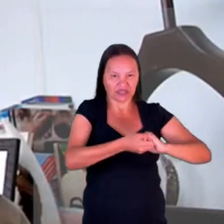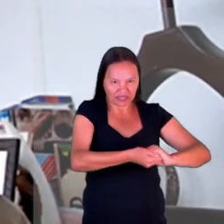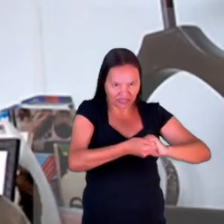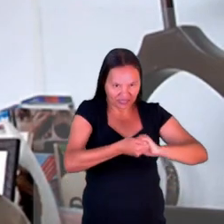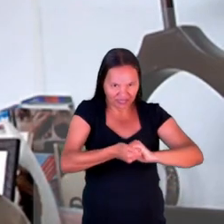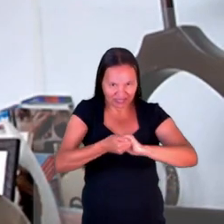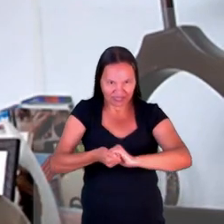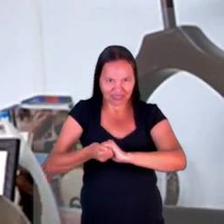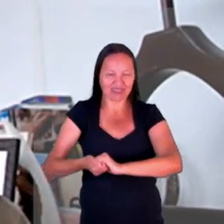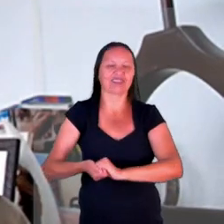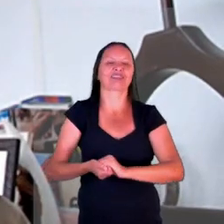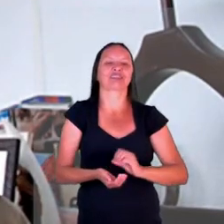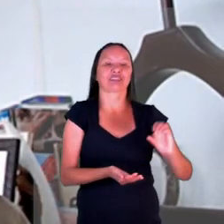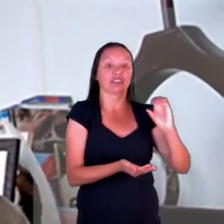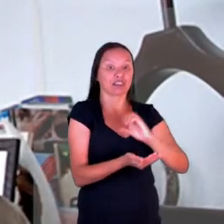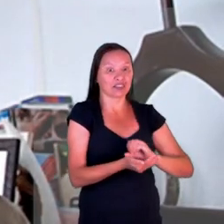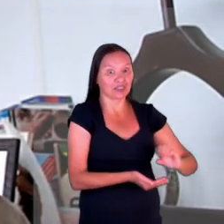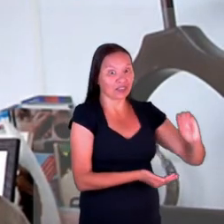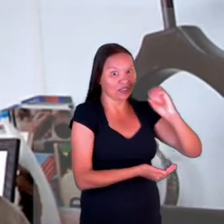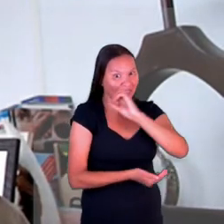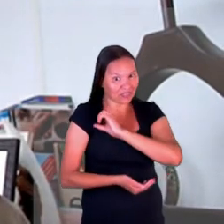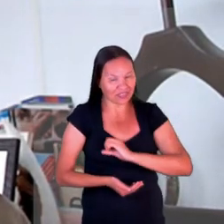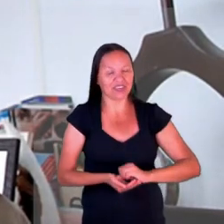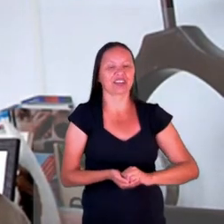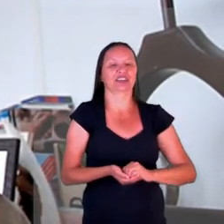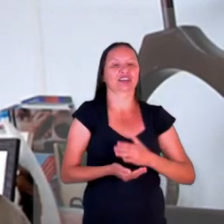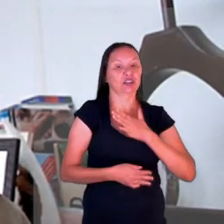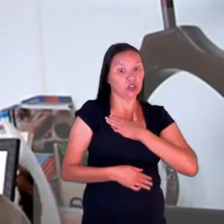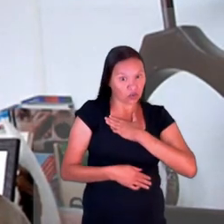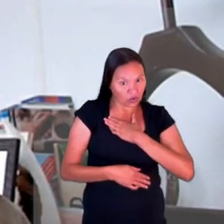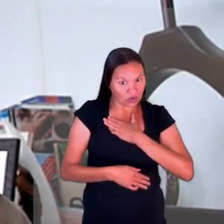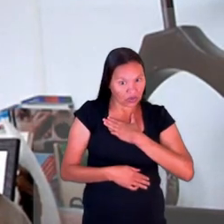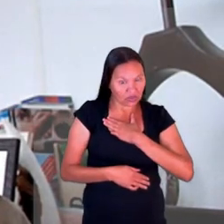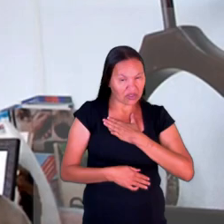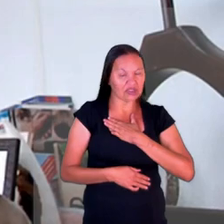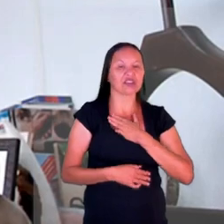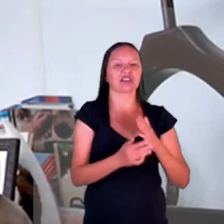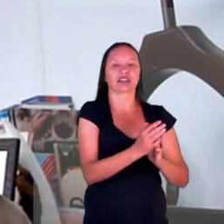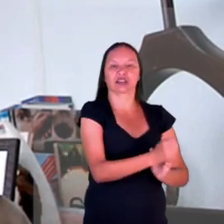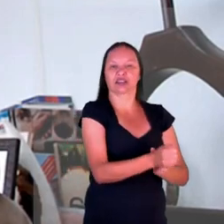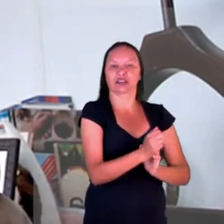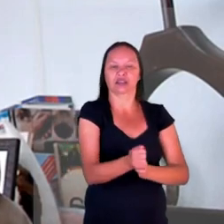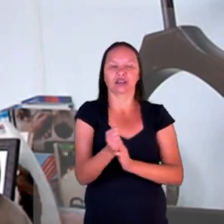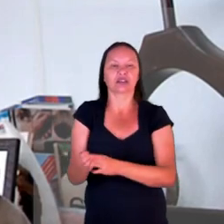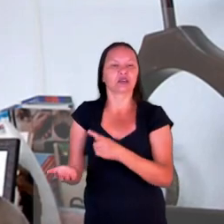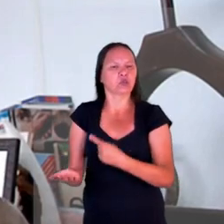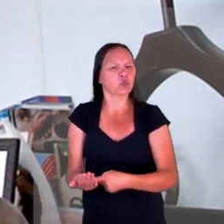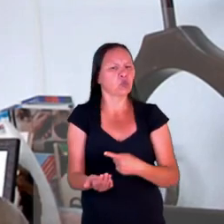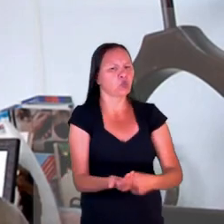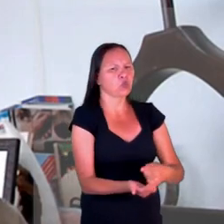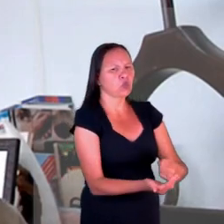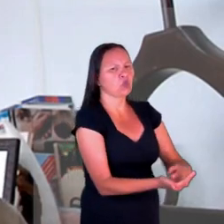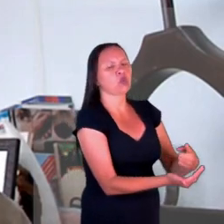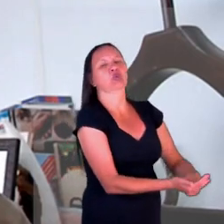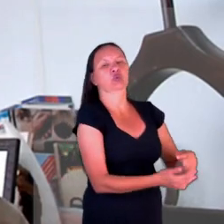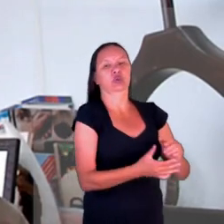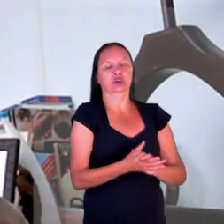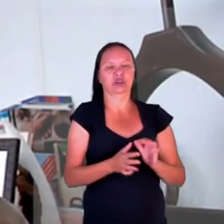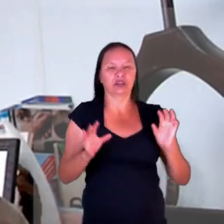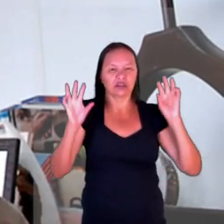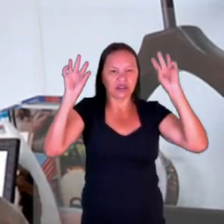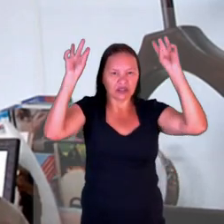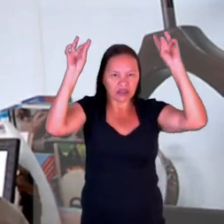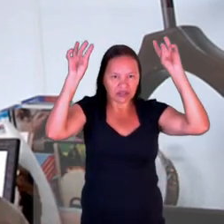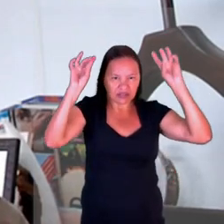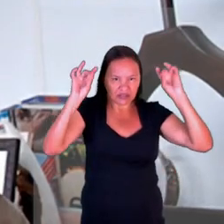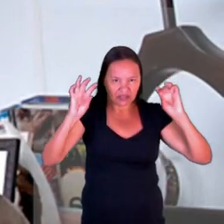coordenadora Alexandra que é Nossa eh orientadora em vários temas e mais especialmente nesse